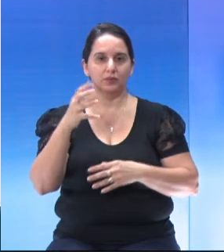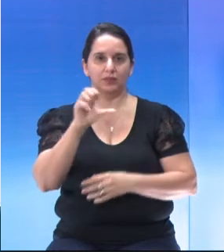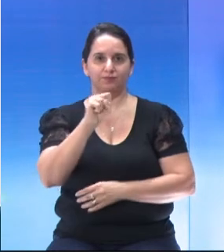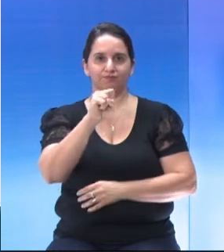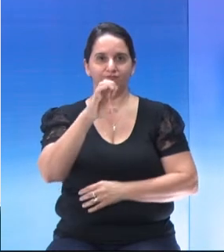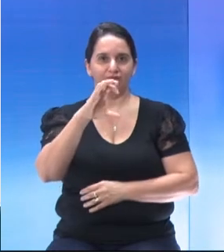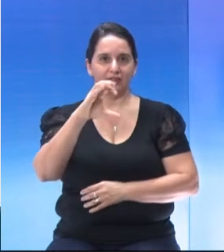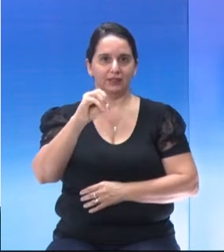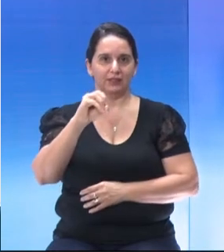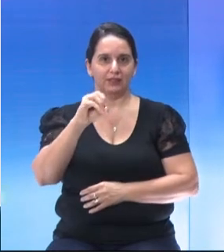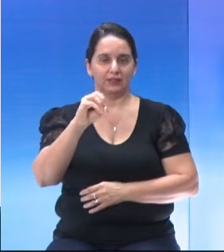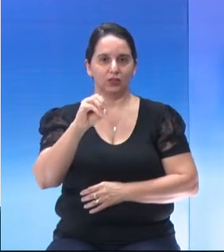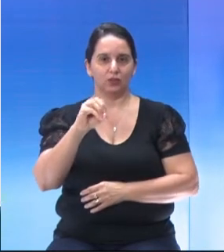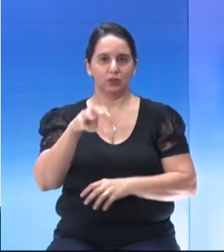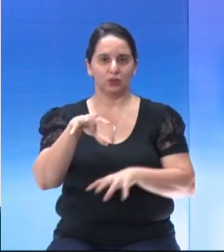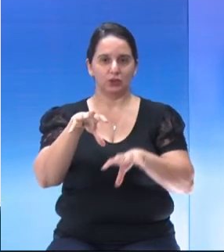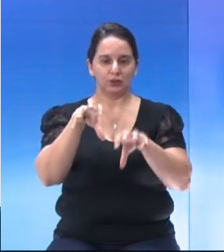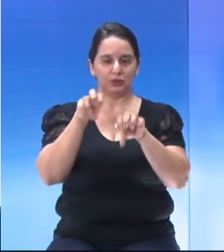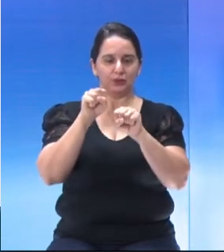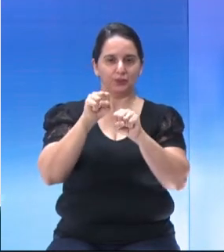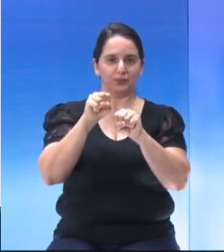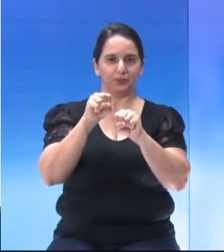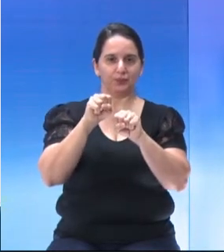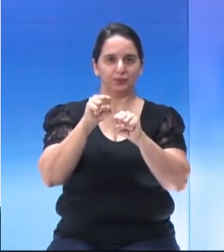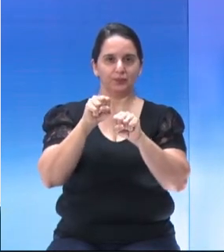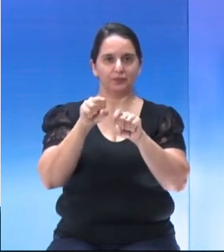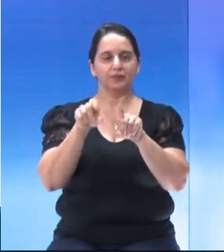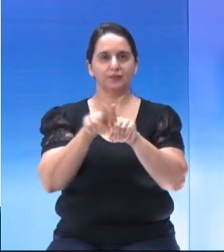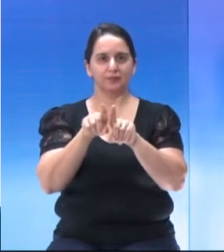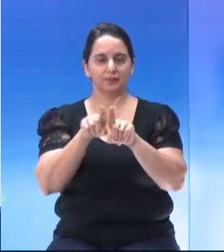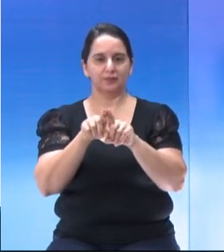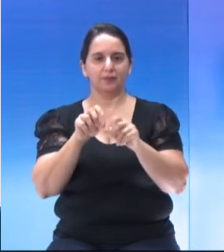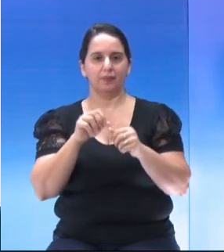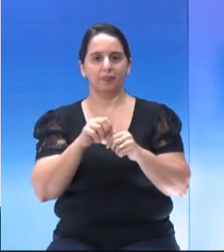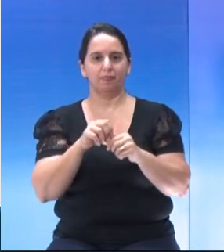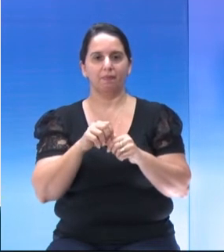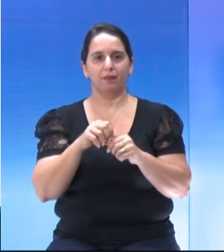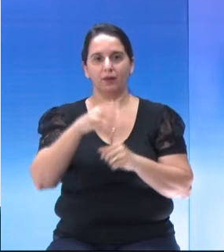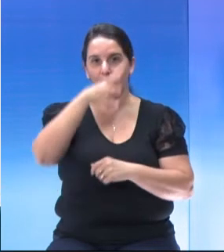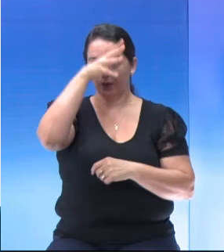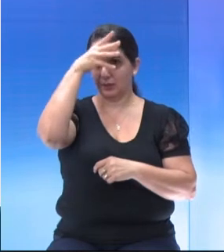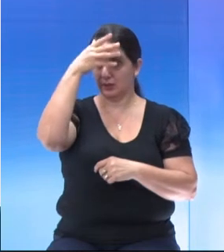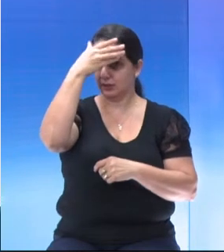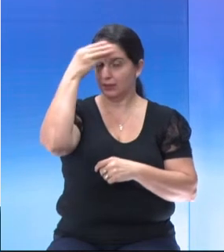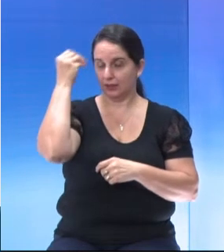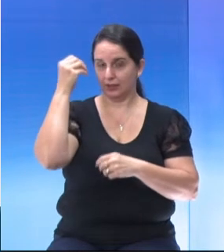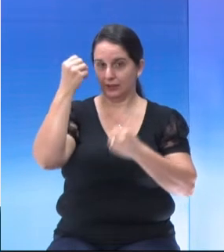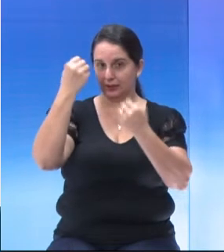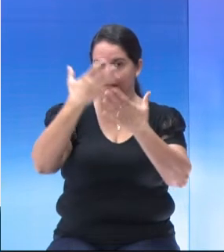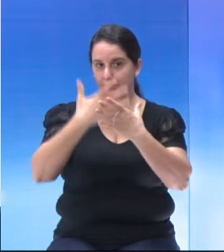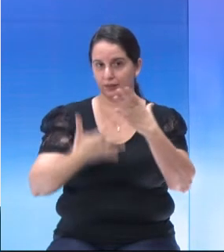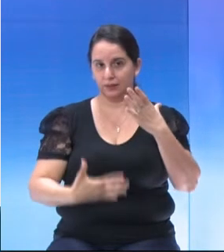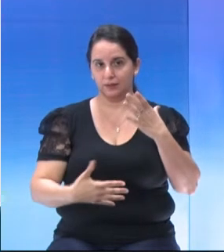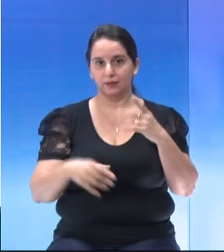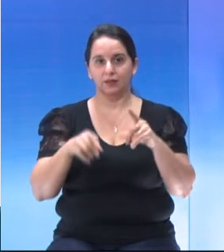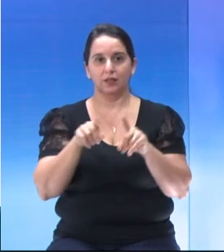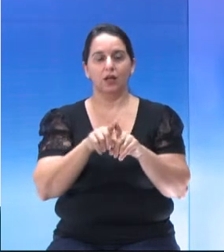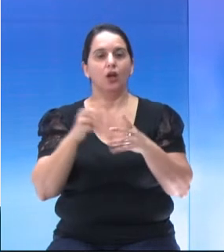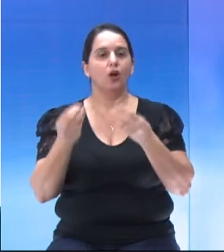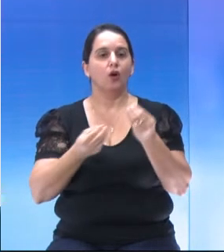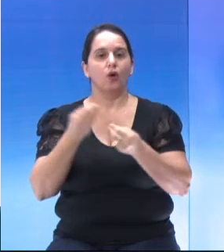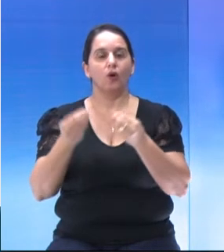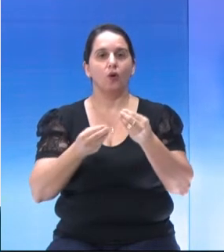predominantemente seco, é um local seco, um local úmido, tá bom? Não esqueça desses detalhes. Como é que é a vegetação